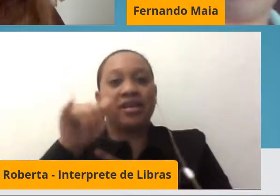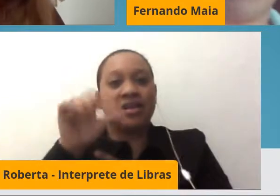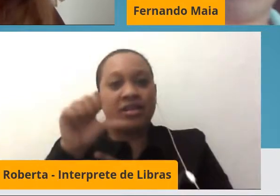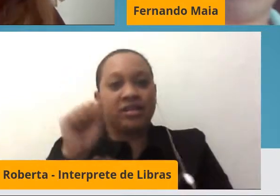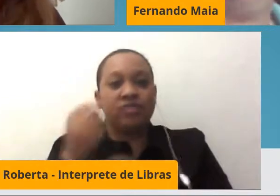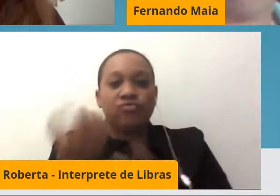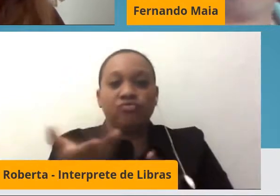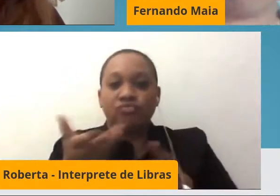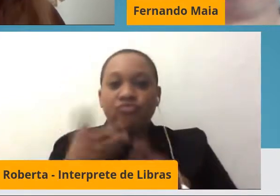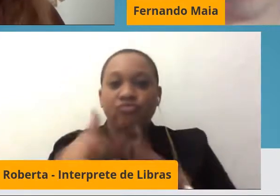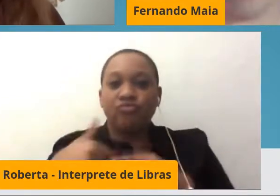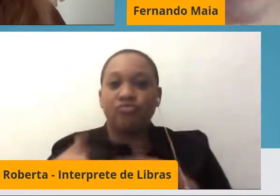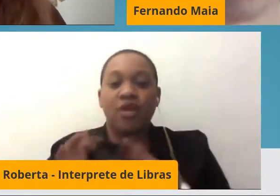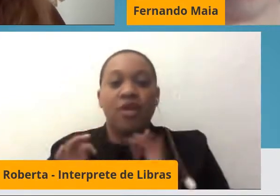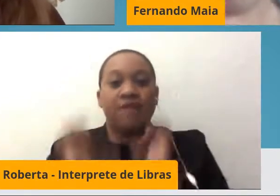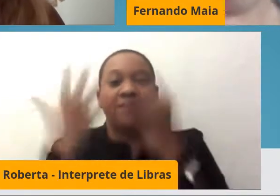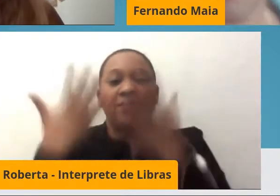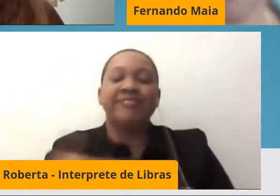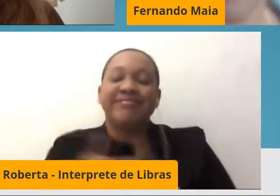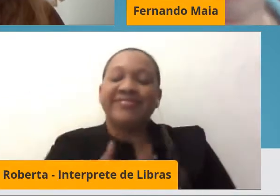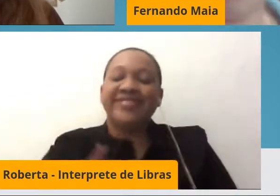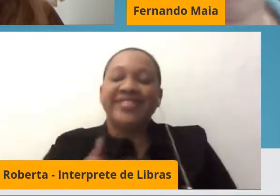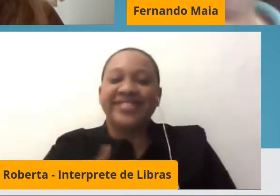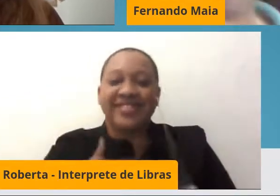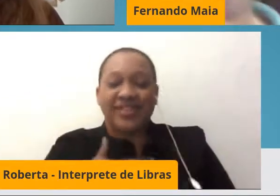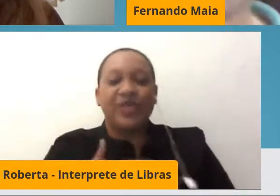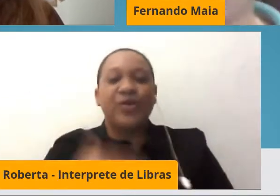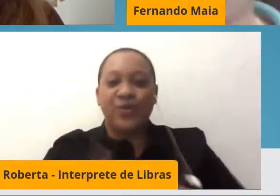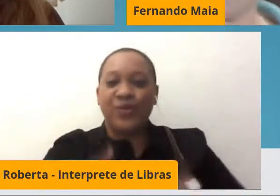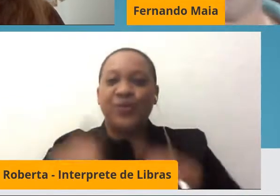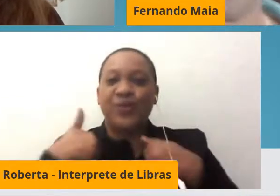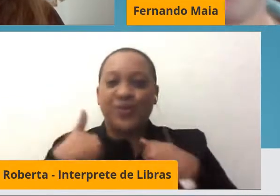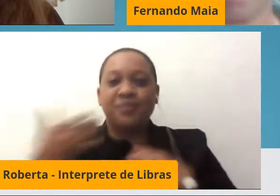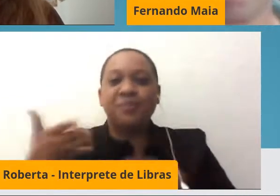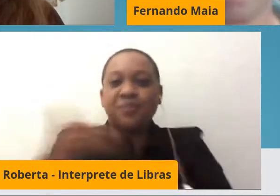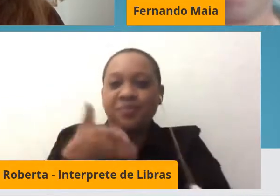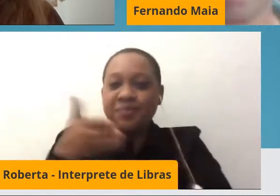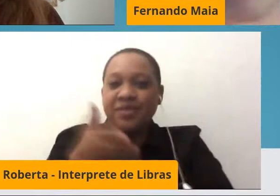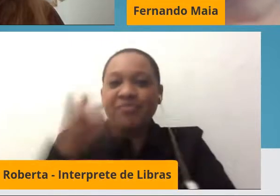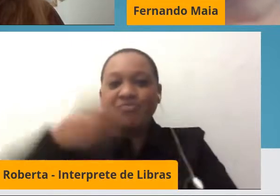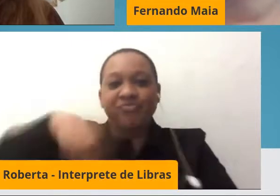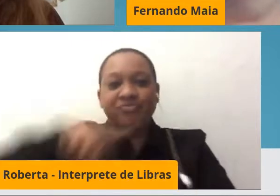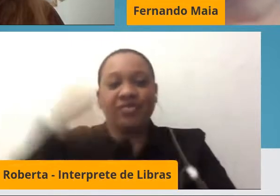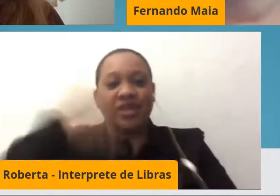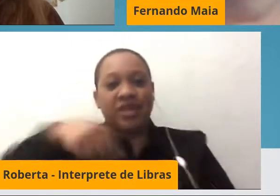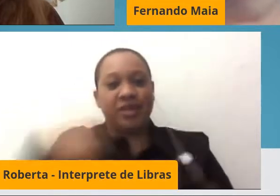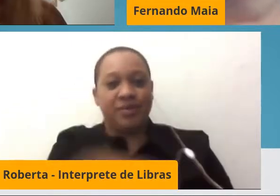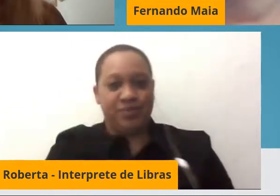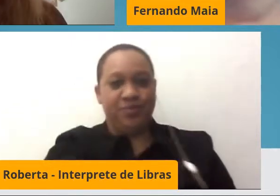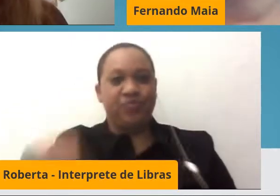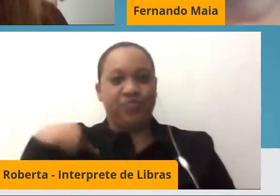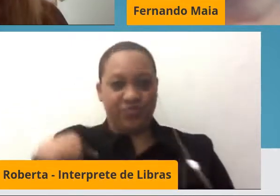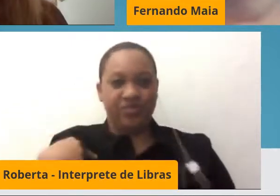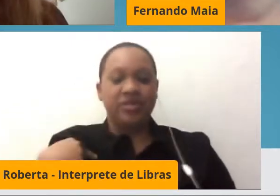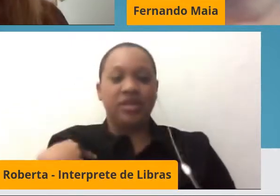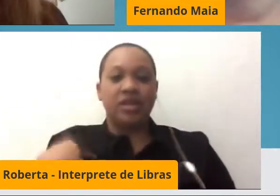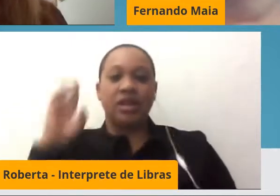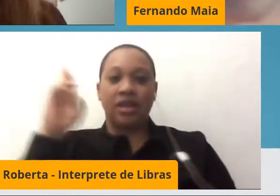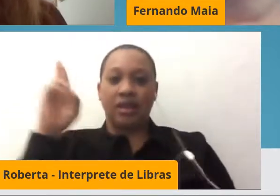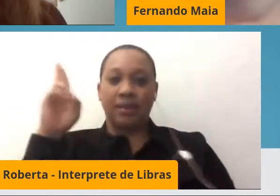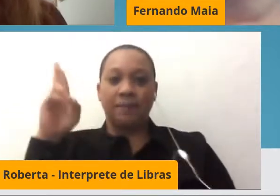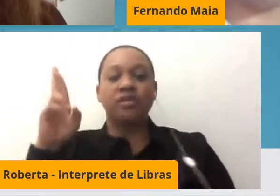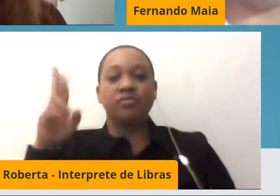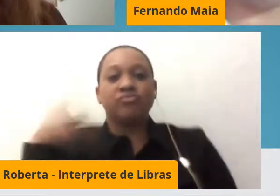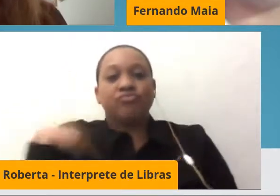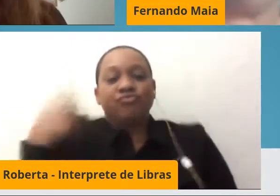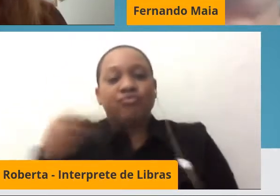evento, que eu vim com muita satisfação, muito orgulho de poder estar aqui pela Uncisal, representando aqui a minha universidade aqui